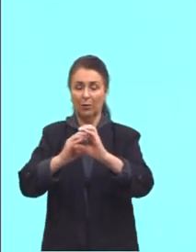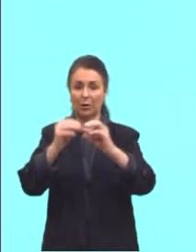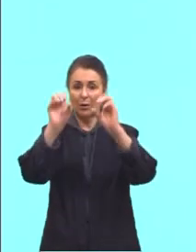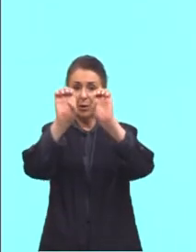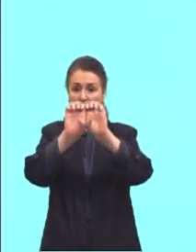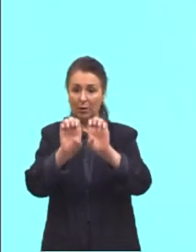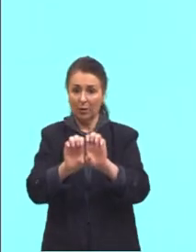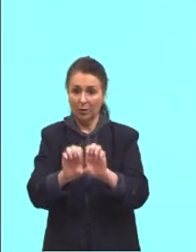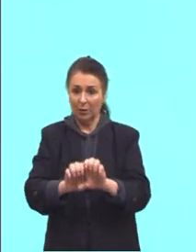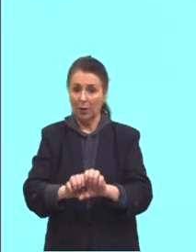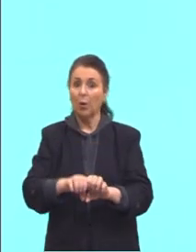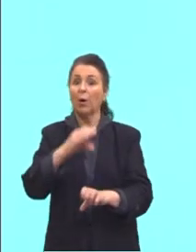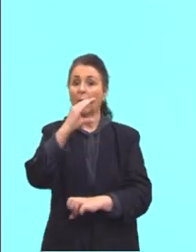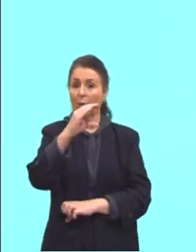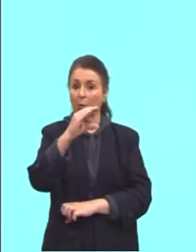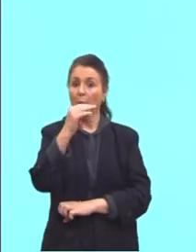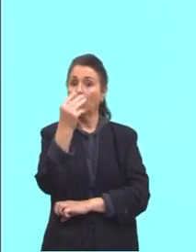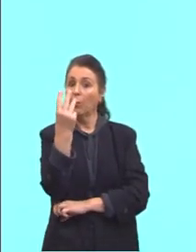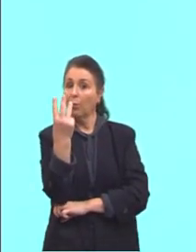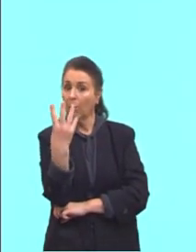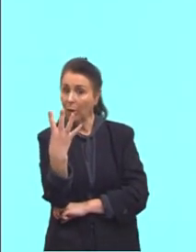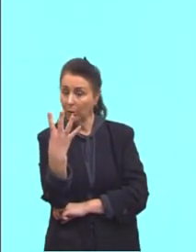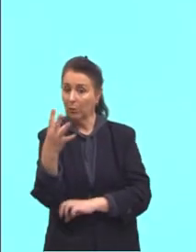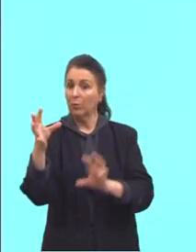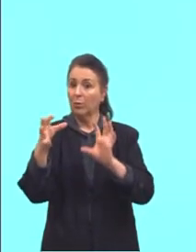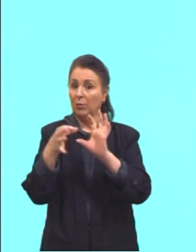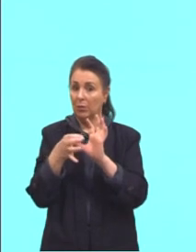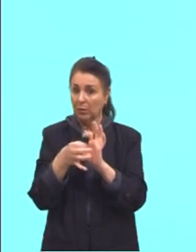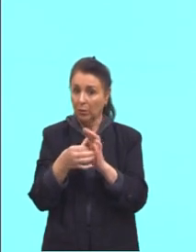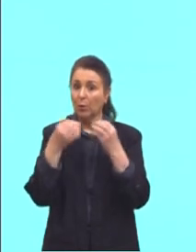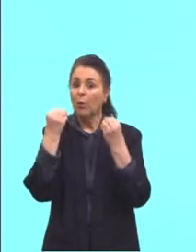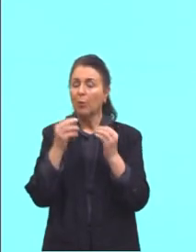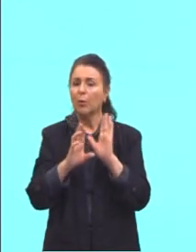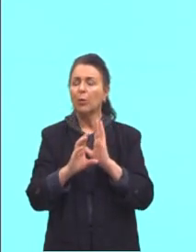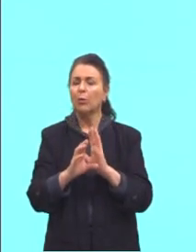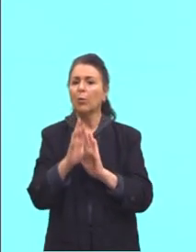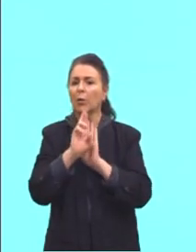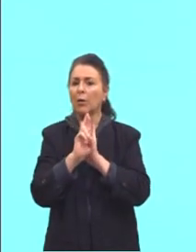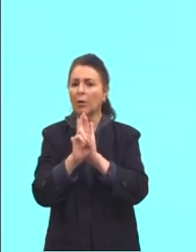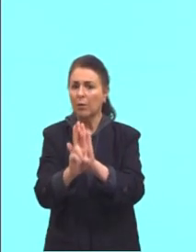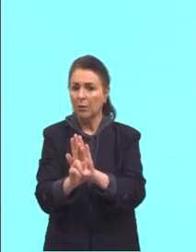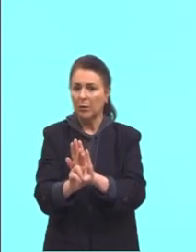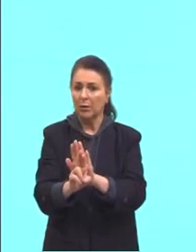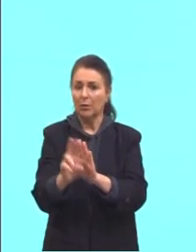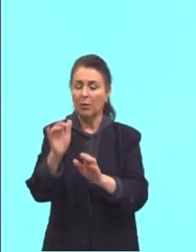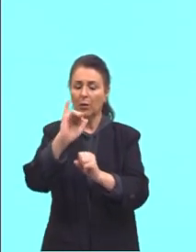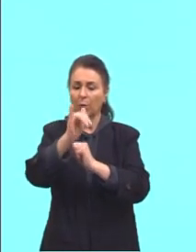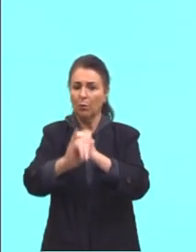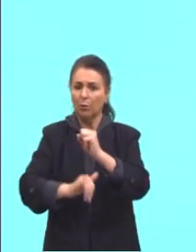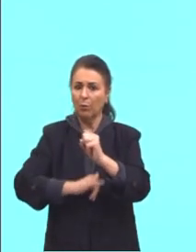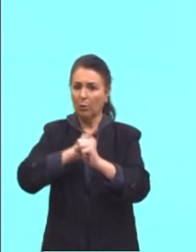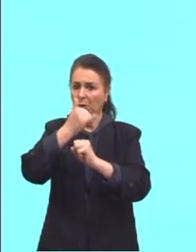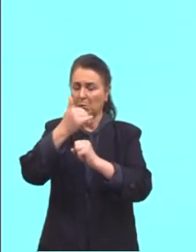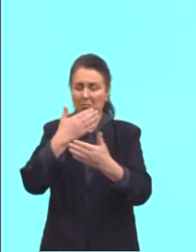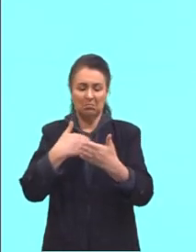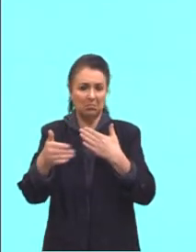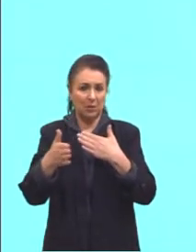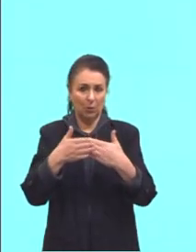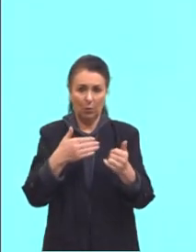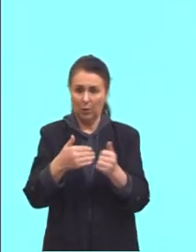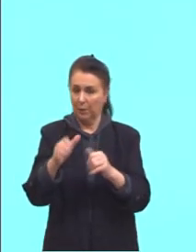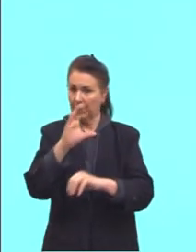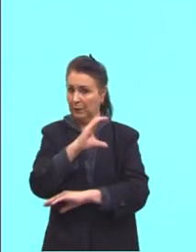carbono precisa fazer quatro ligações Então como que está apresentado essas quatro e aqui você pegar esse átomo aqui um átomo qualquer